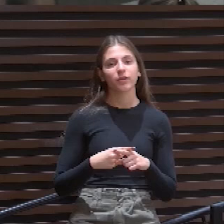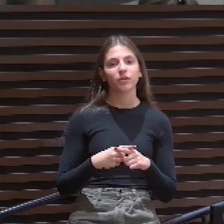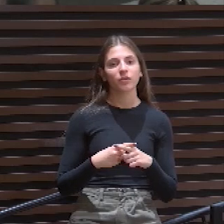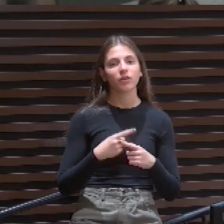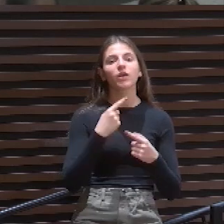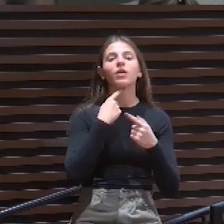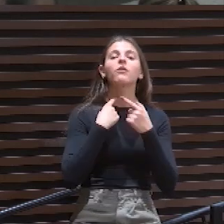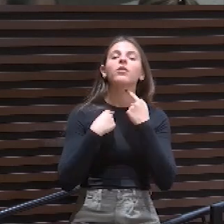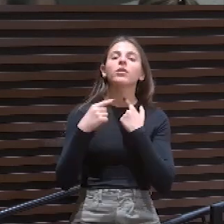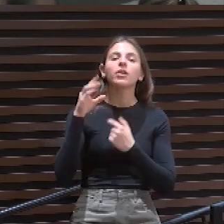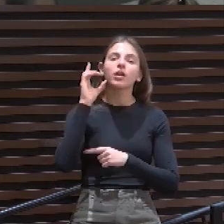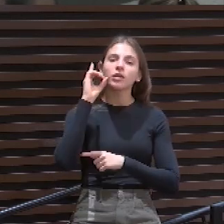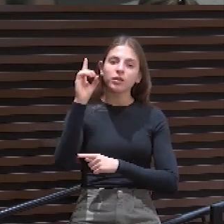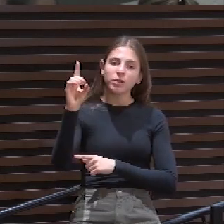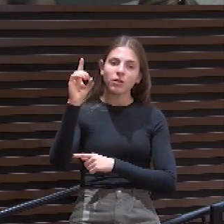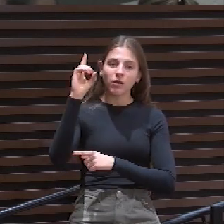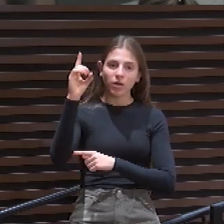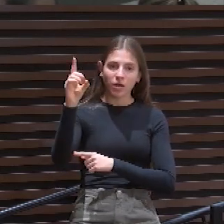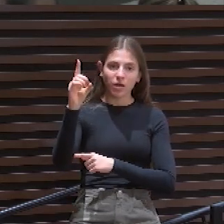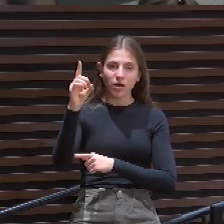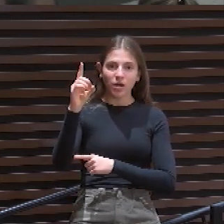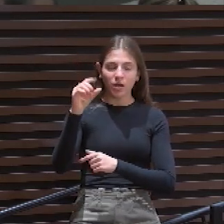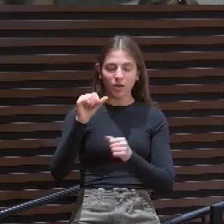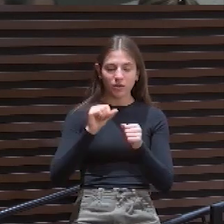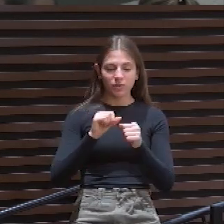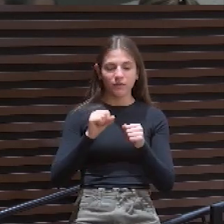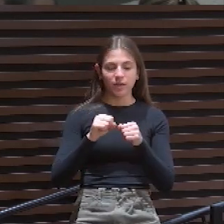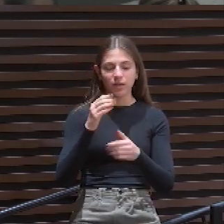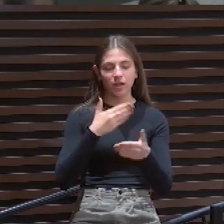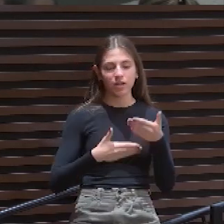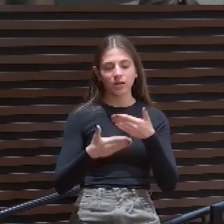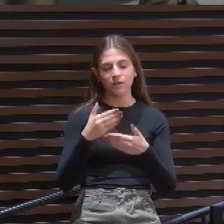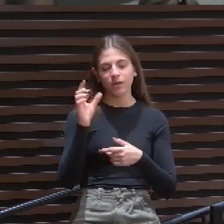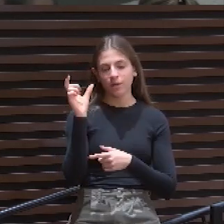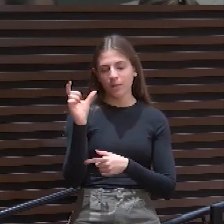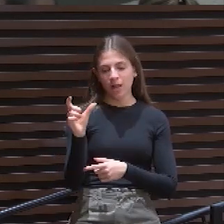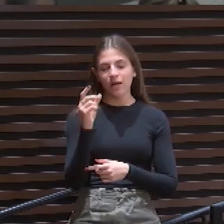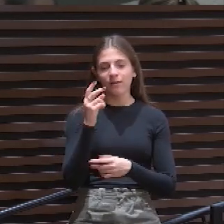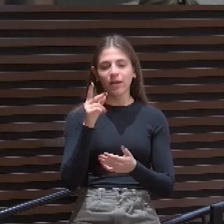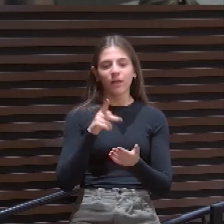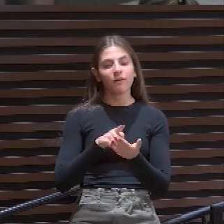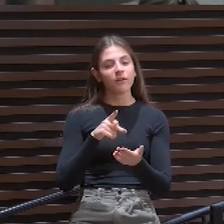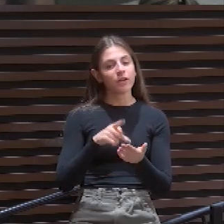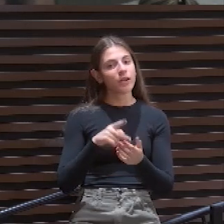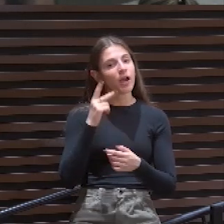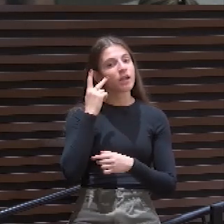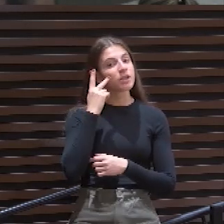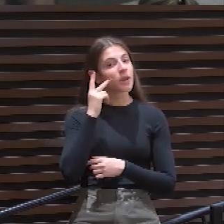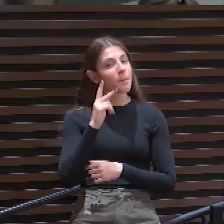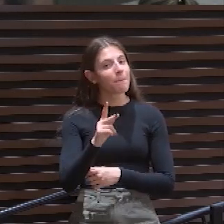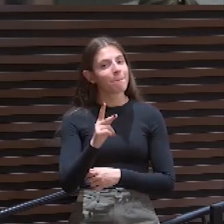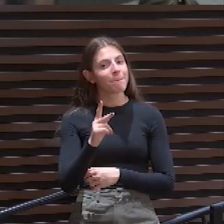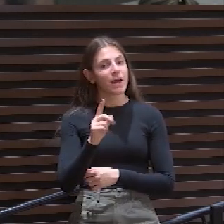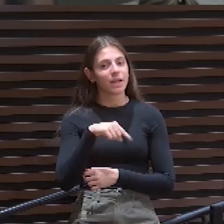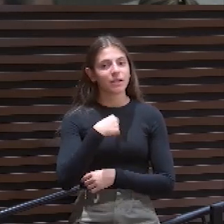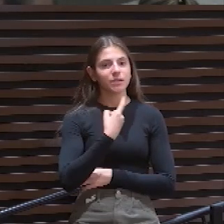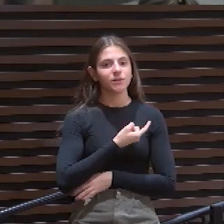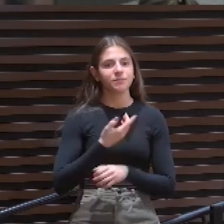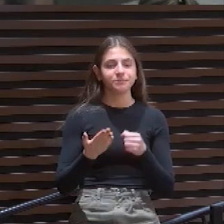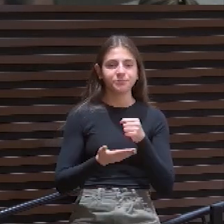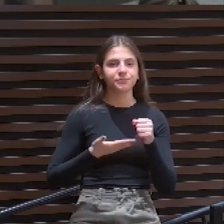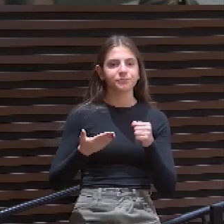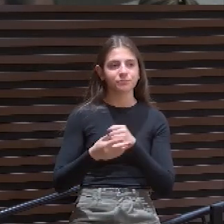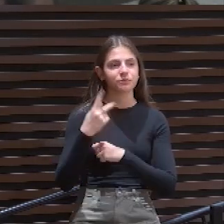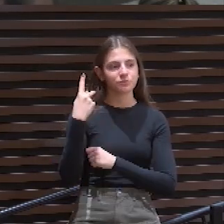querer, Ele nos gerou pela palavra da verdade, para que fôssemos como que primícias das suas